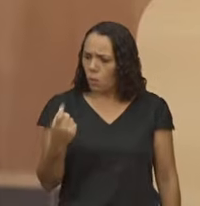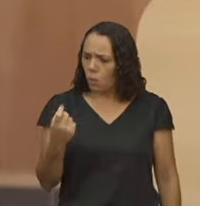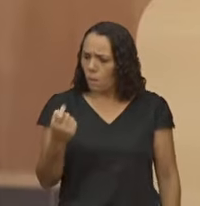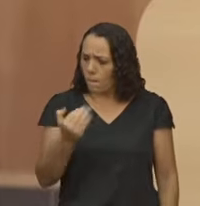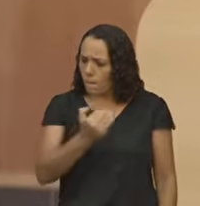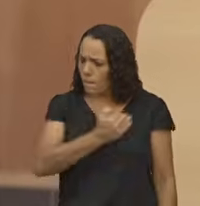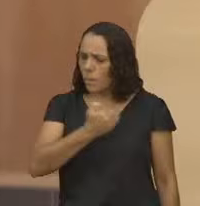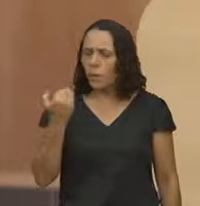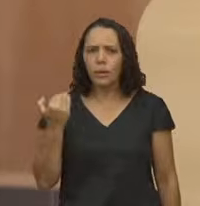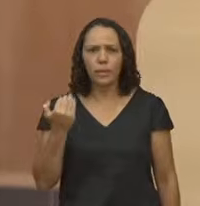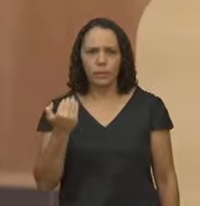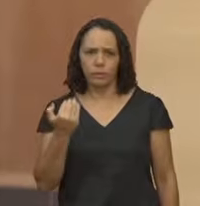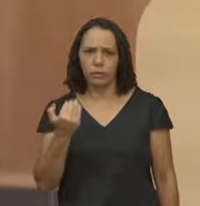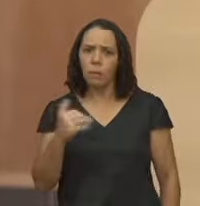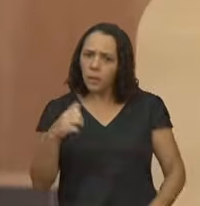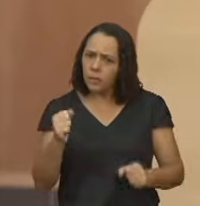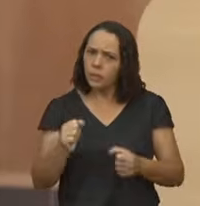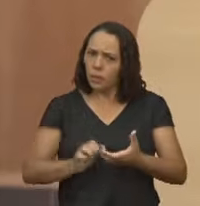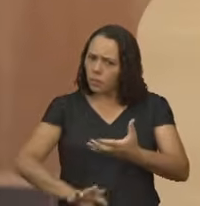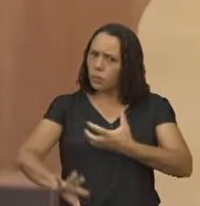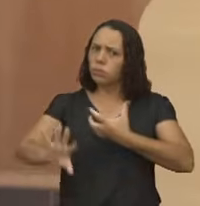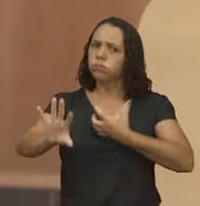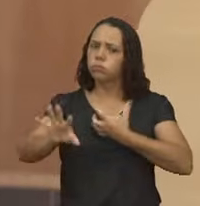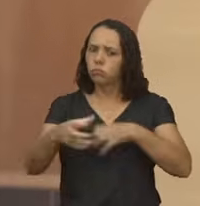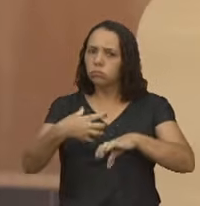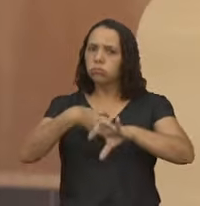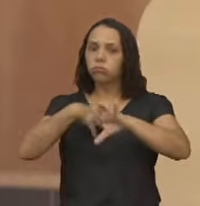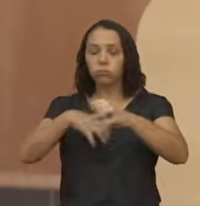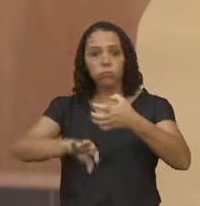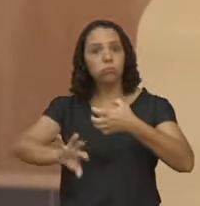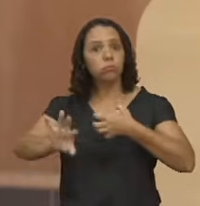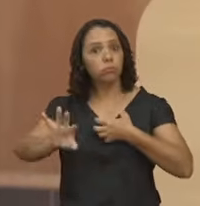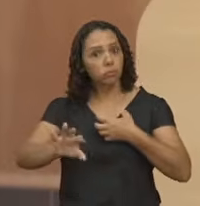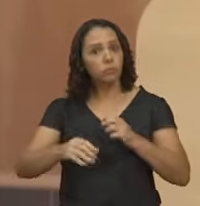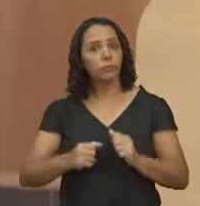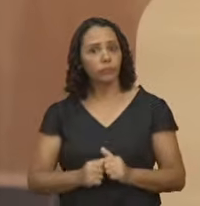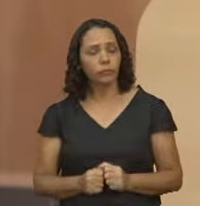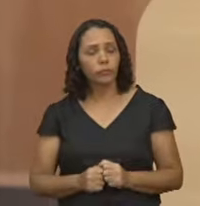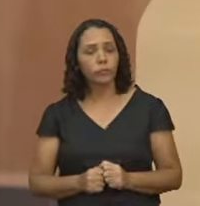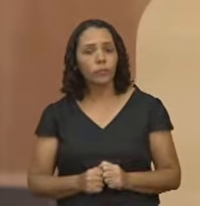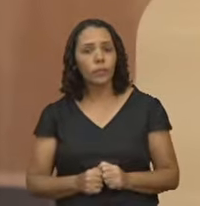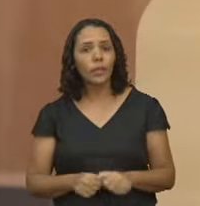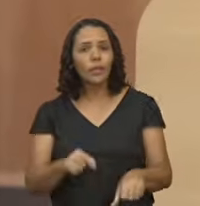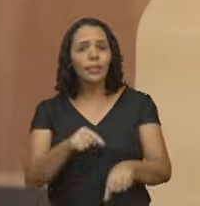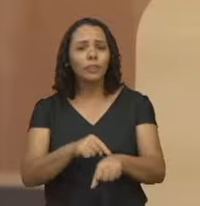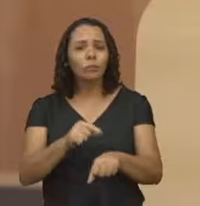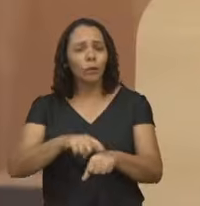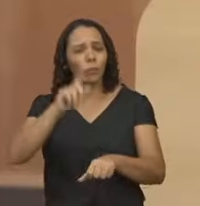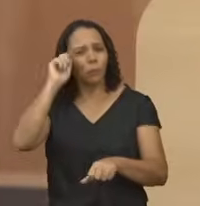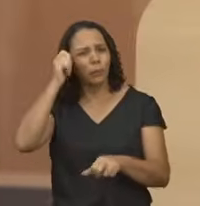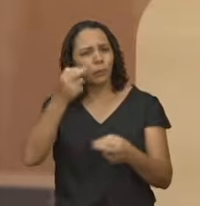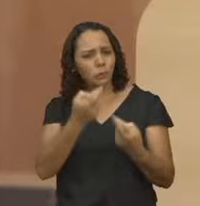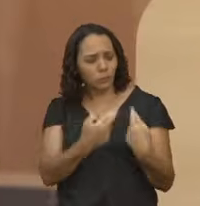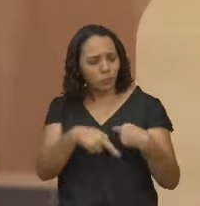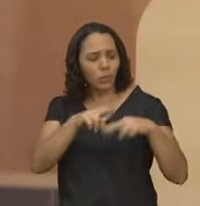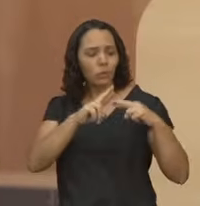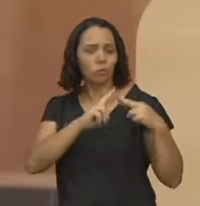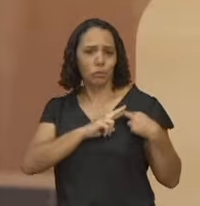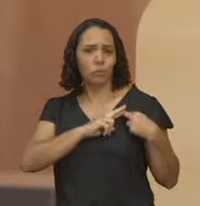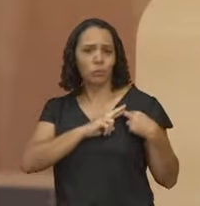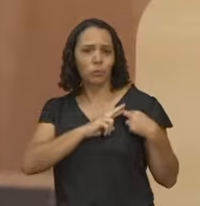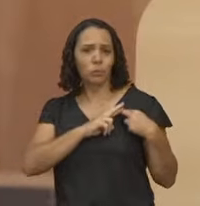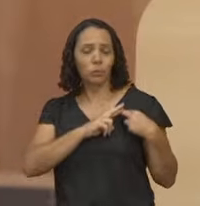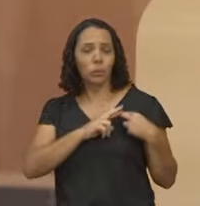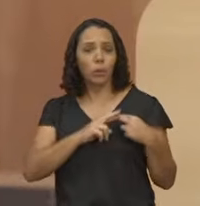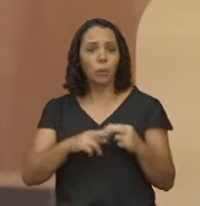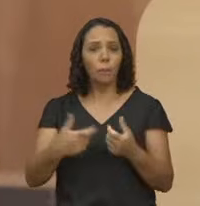né? E no processo de luto, então, além da gente reconhecer e esse casal